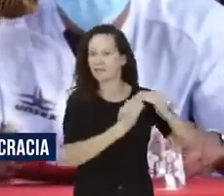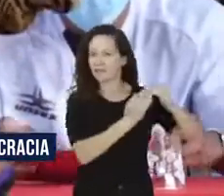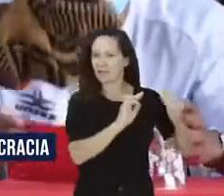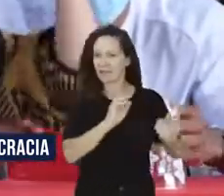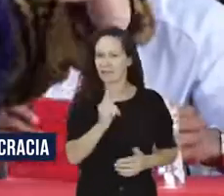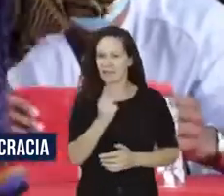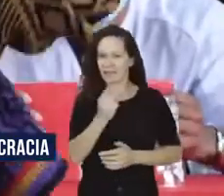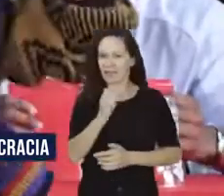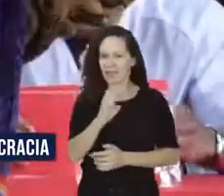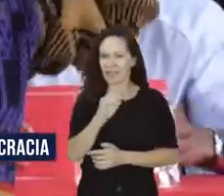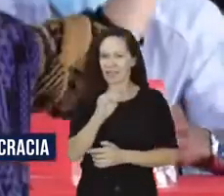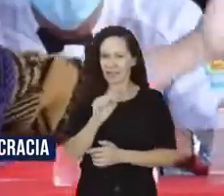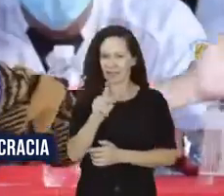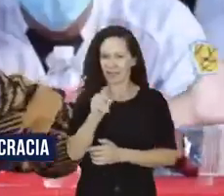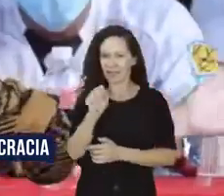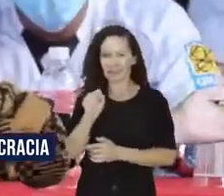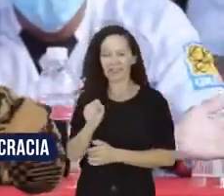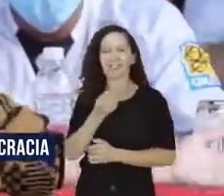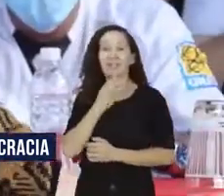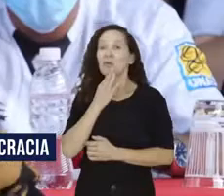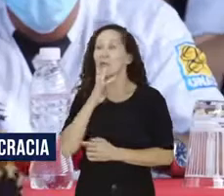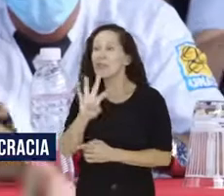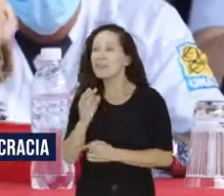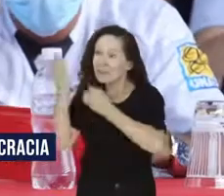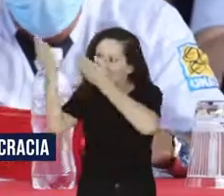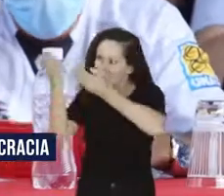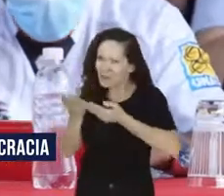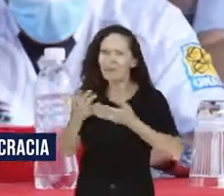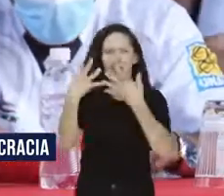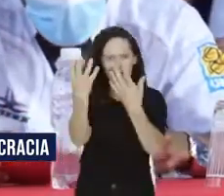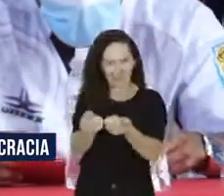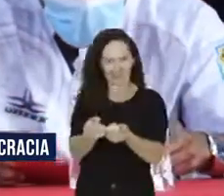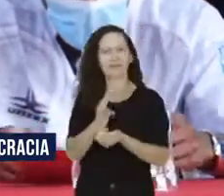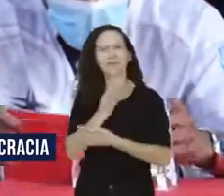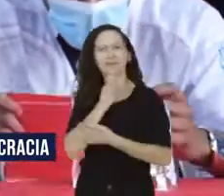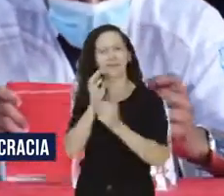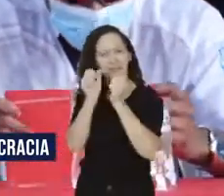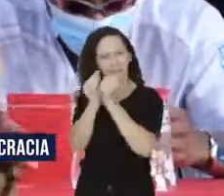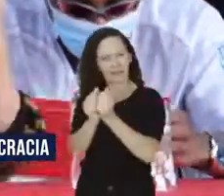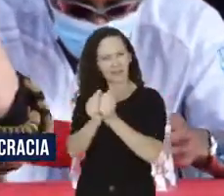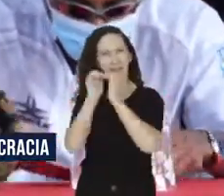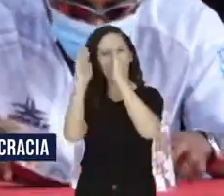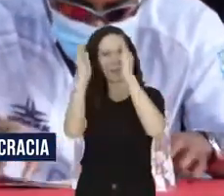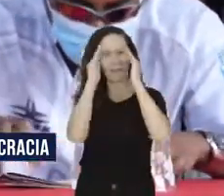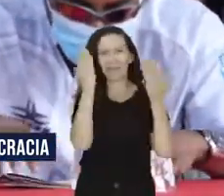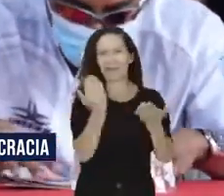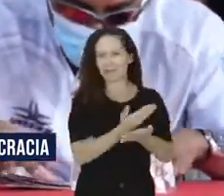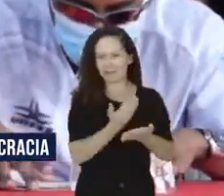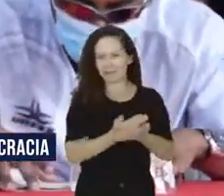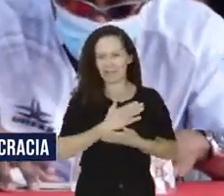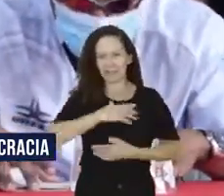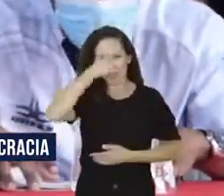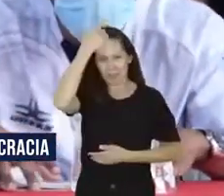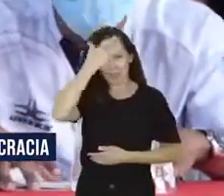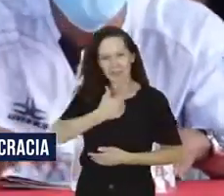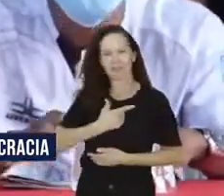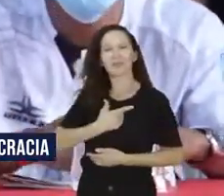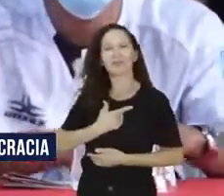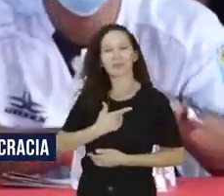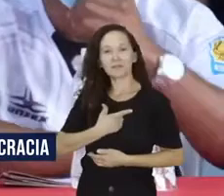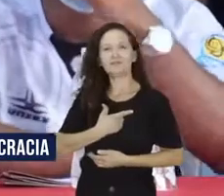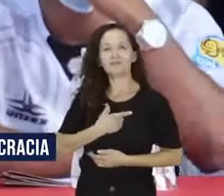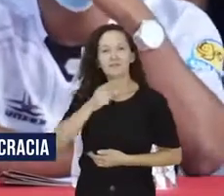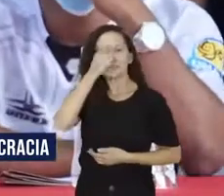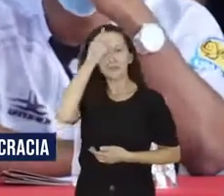mais que convidado para ir lá conhecer a biblioteca. Gente, eu sou uma pessoa nascida